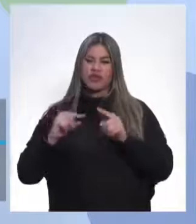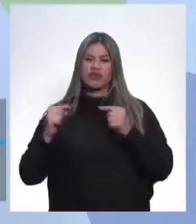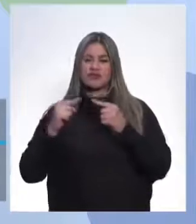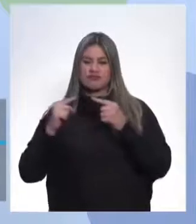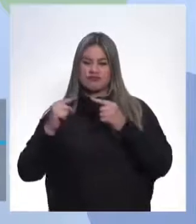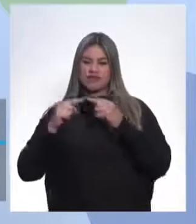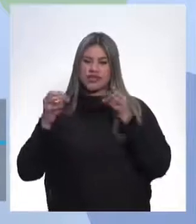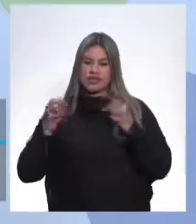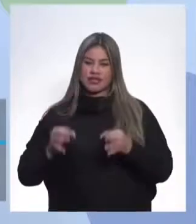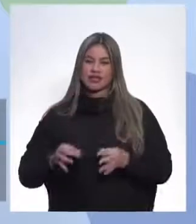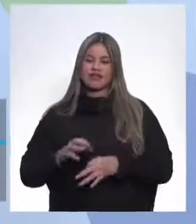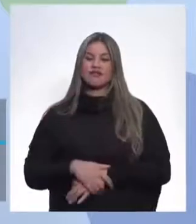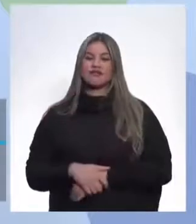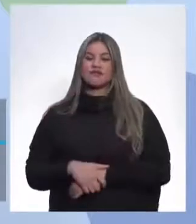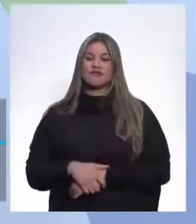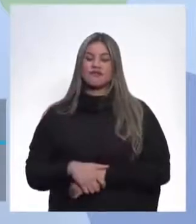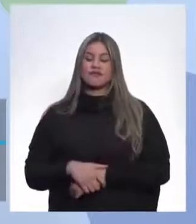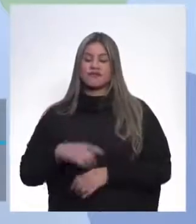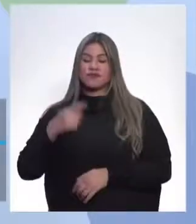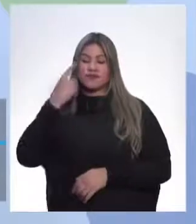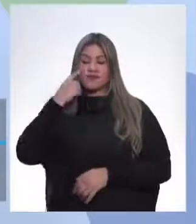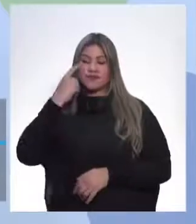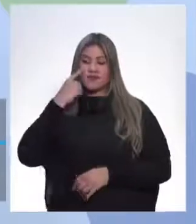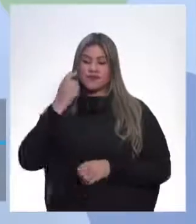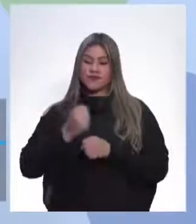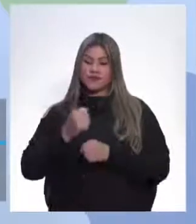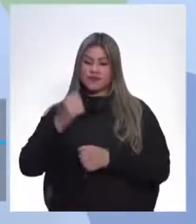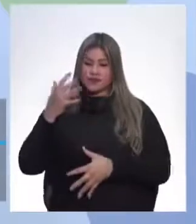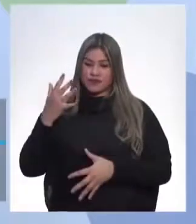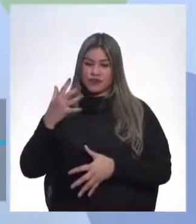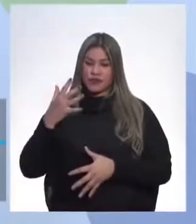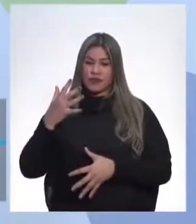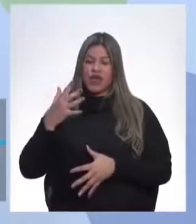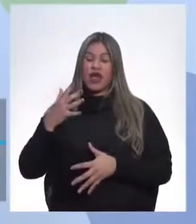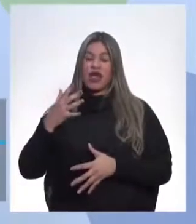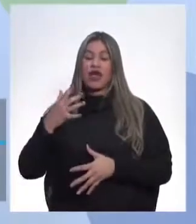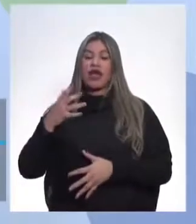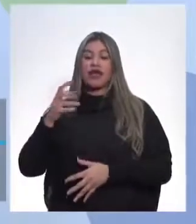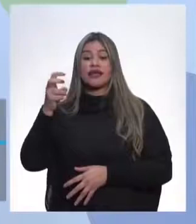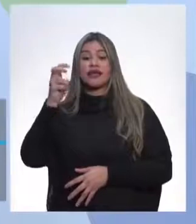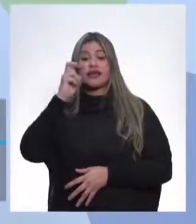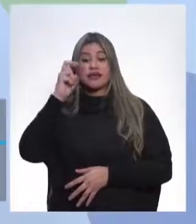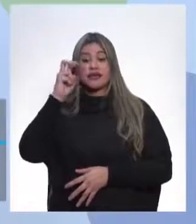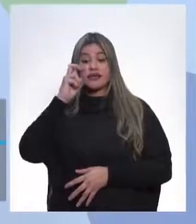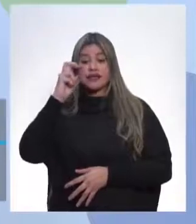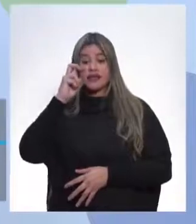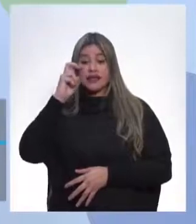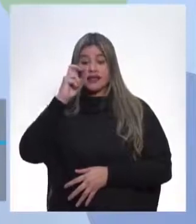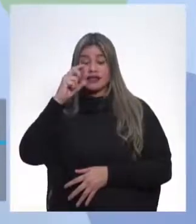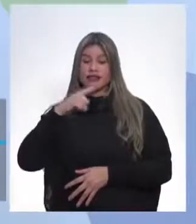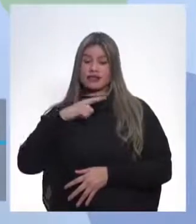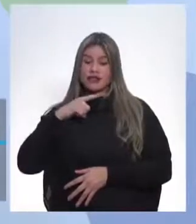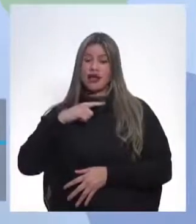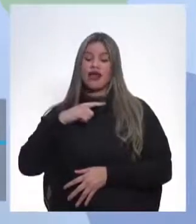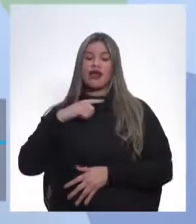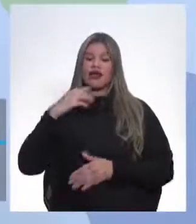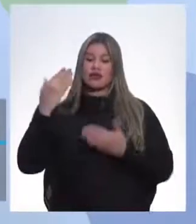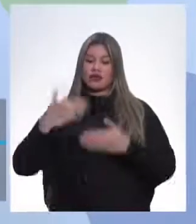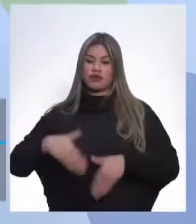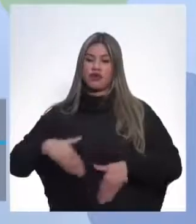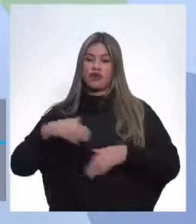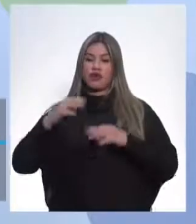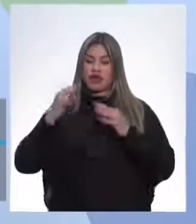seria mais fácil mesmo. Consultei aqui, ó, vai ser quinta-feira a correção da AP de vocês. Um abraço, Ilana aí, obrigado. Ela que